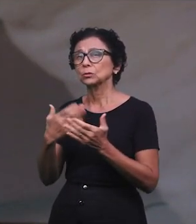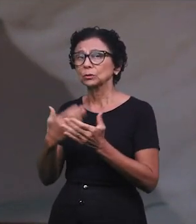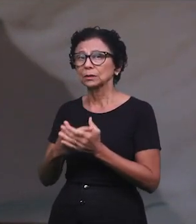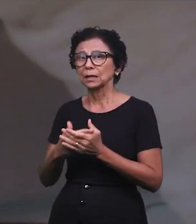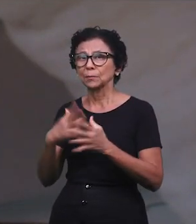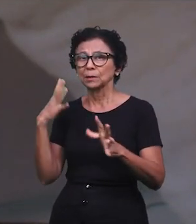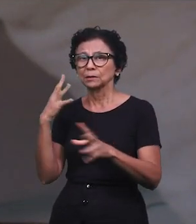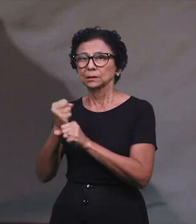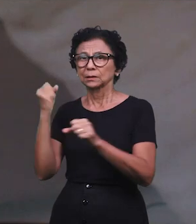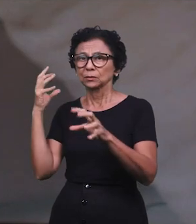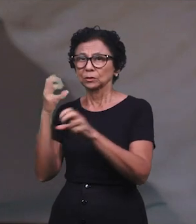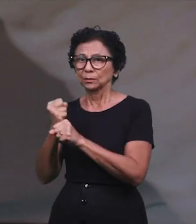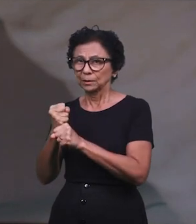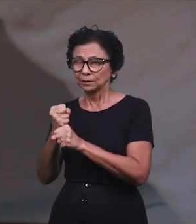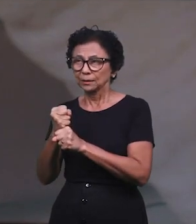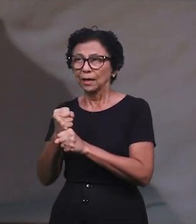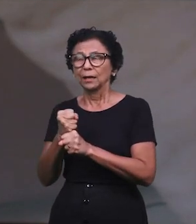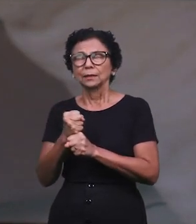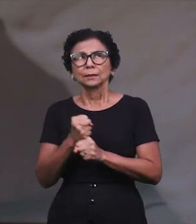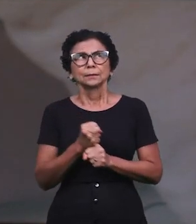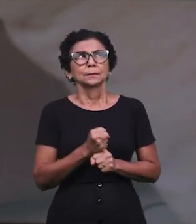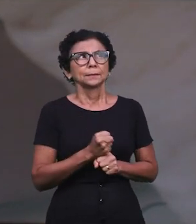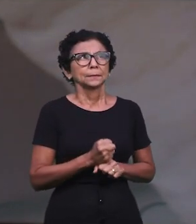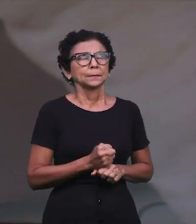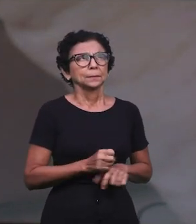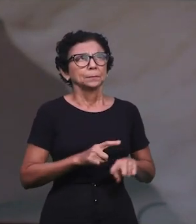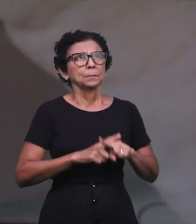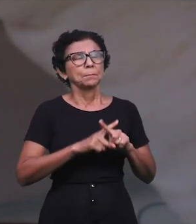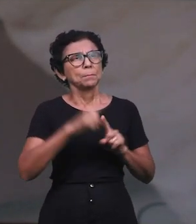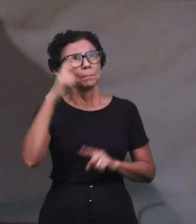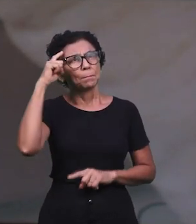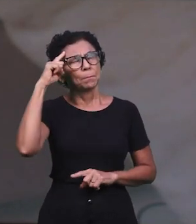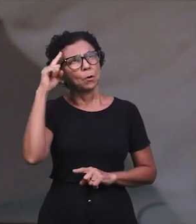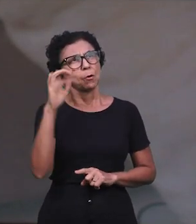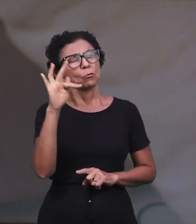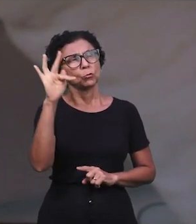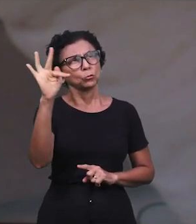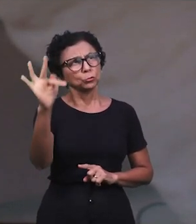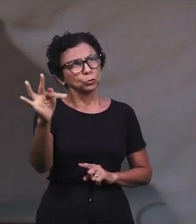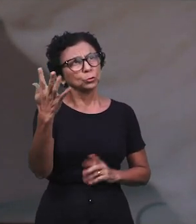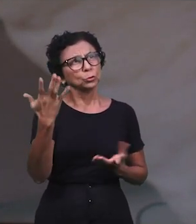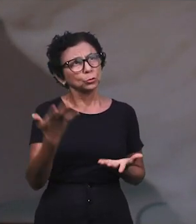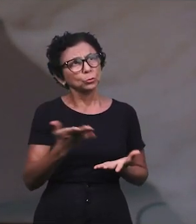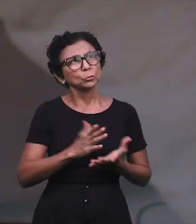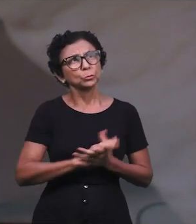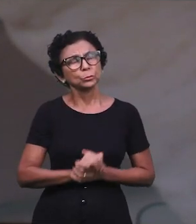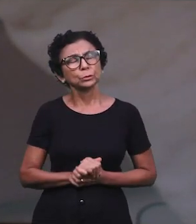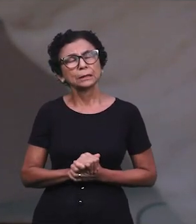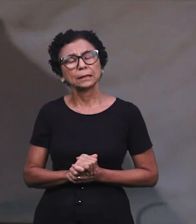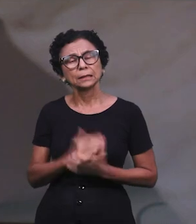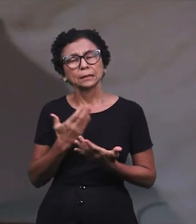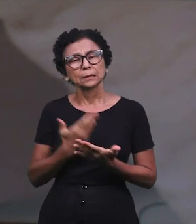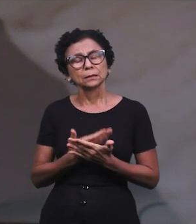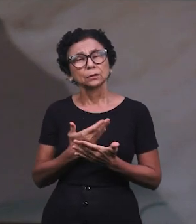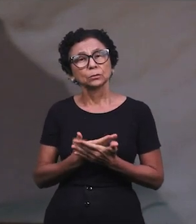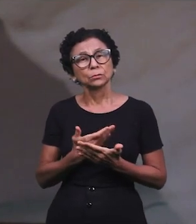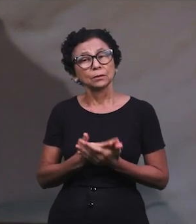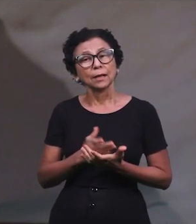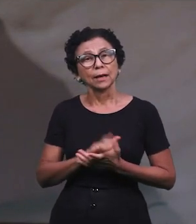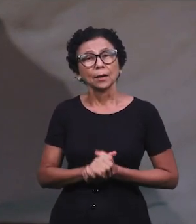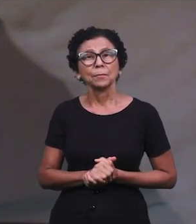auditor fiscal, porque era uma das matérias mais importantes, ainda é uma das matérias mais importantes para esse